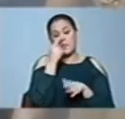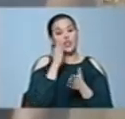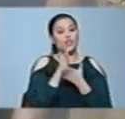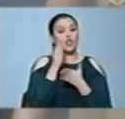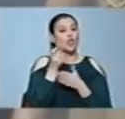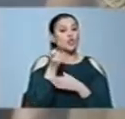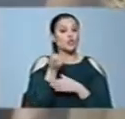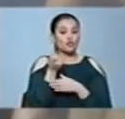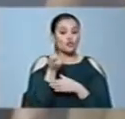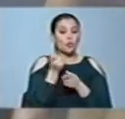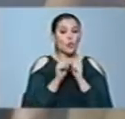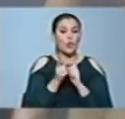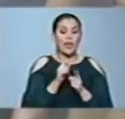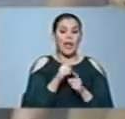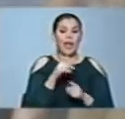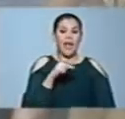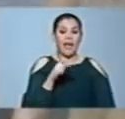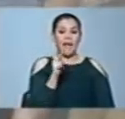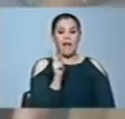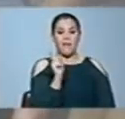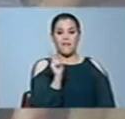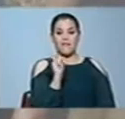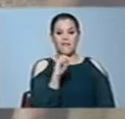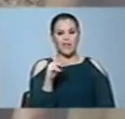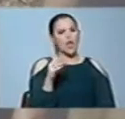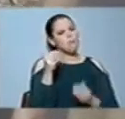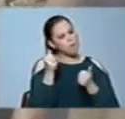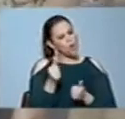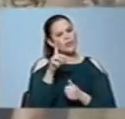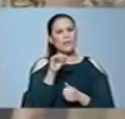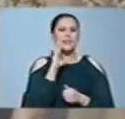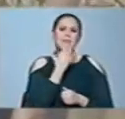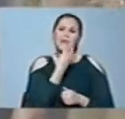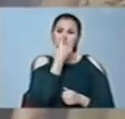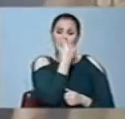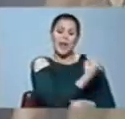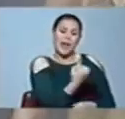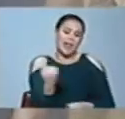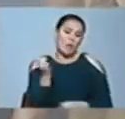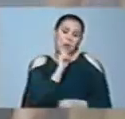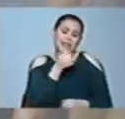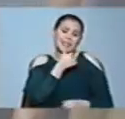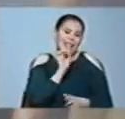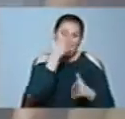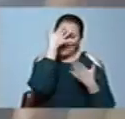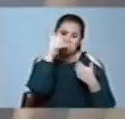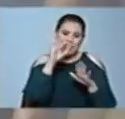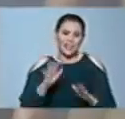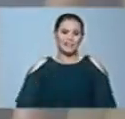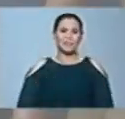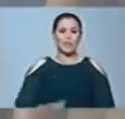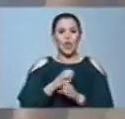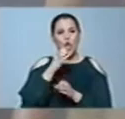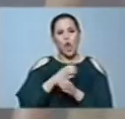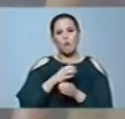uma camada de flocos da bahia também fica vai cada centavo de espalhar a granola no fundo do copo uma